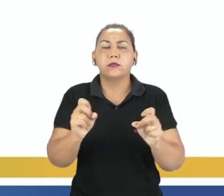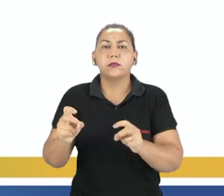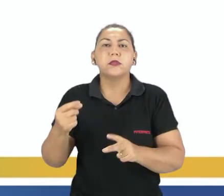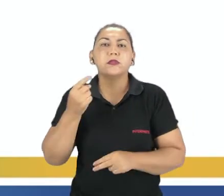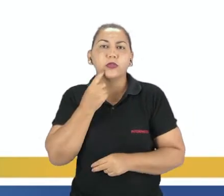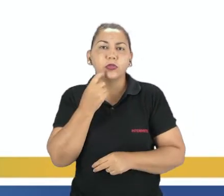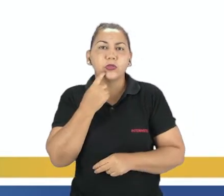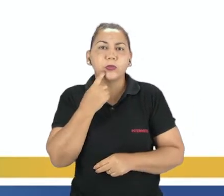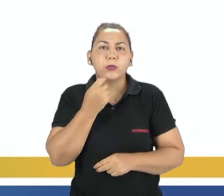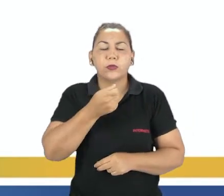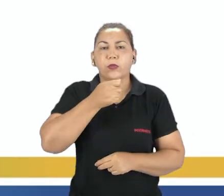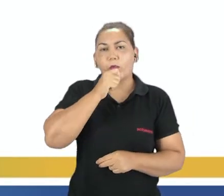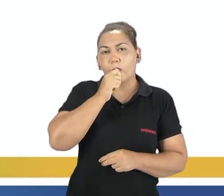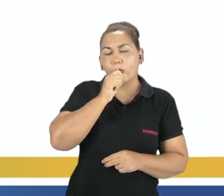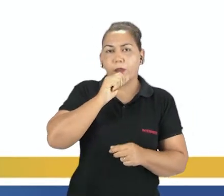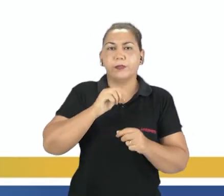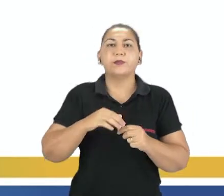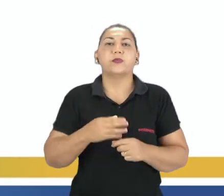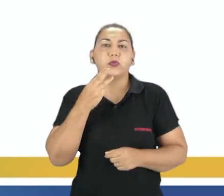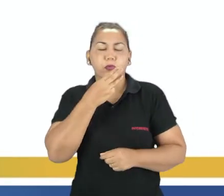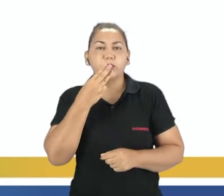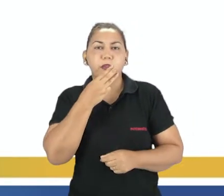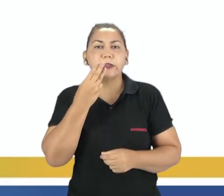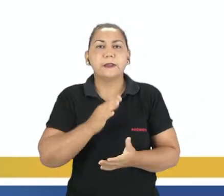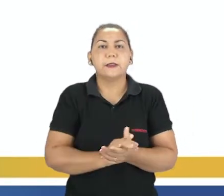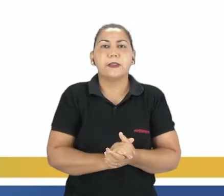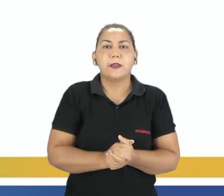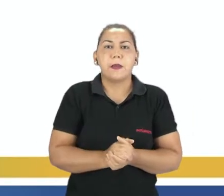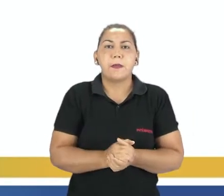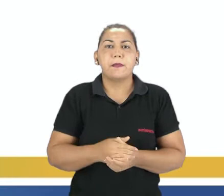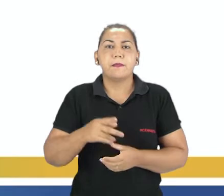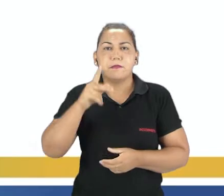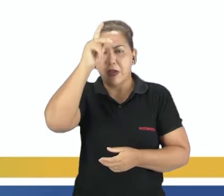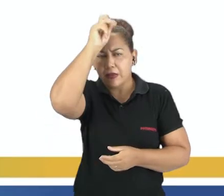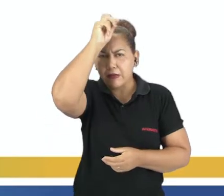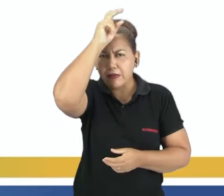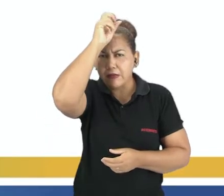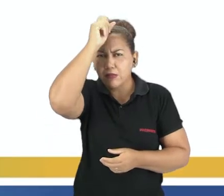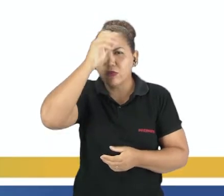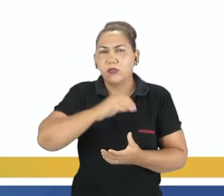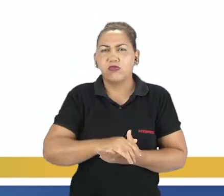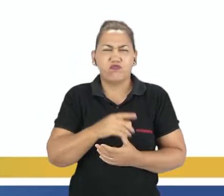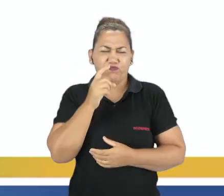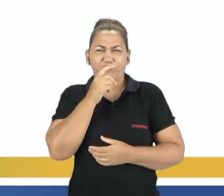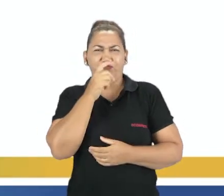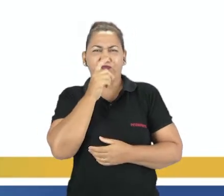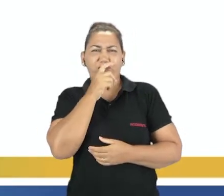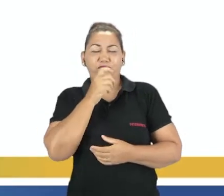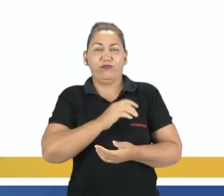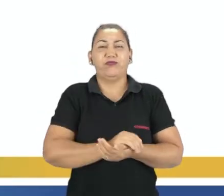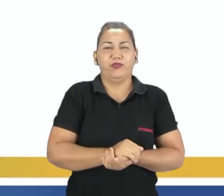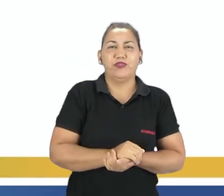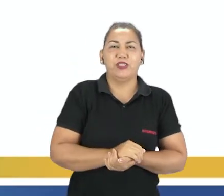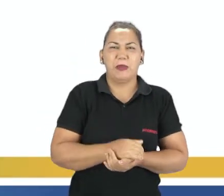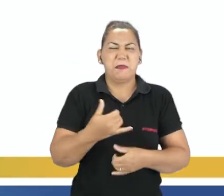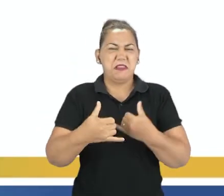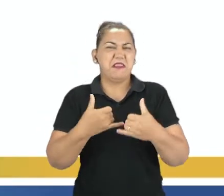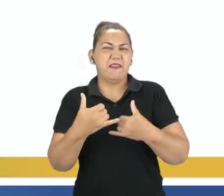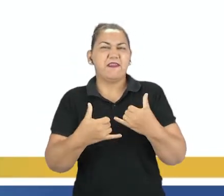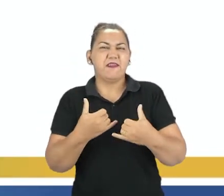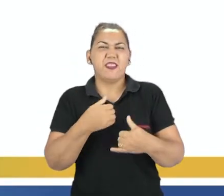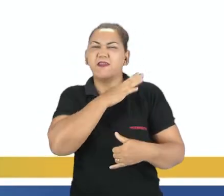Brinquedos gozados, baratas e aranhas de plástico, lagartixas de mentirinha. Compraram duas e levaram para